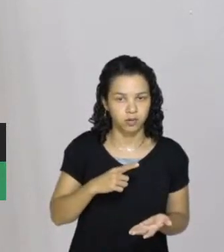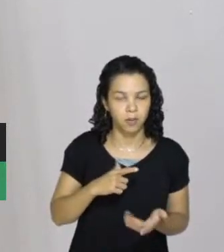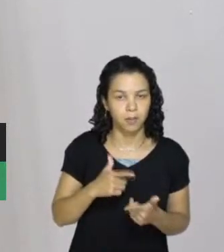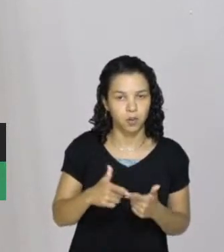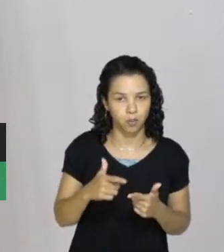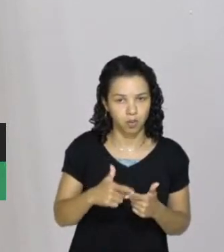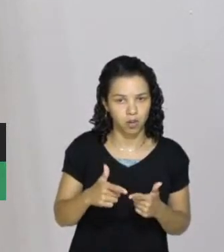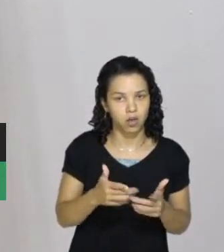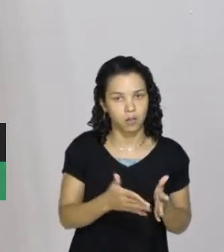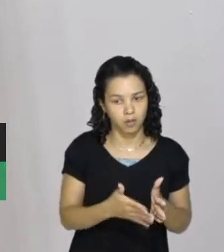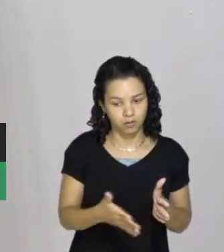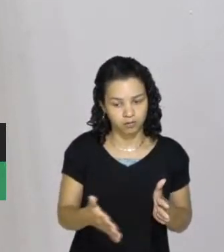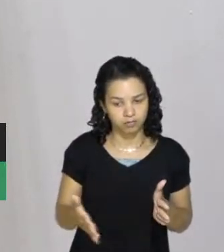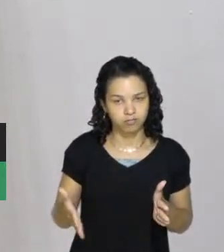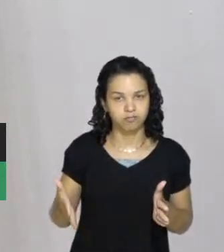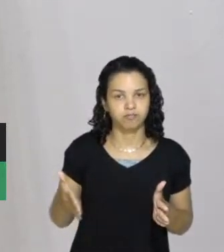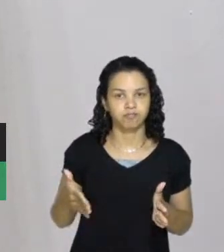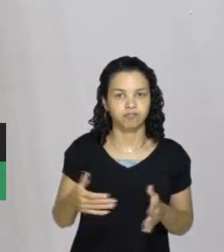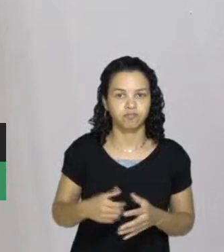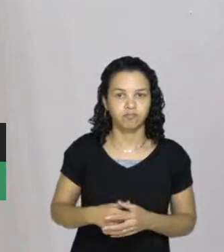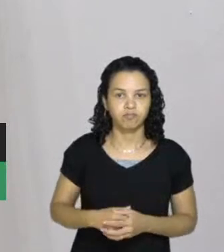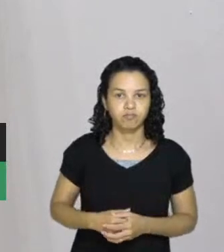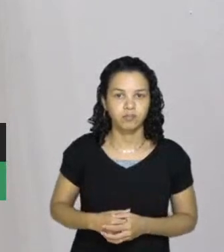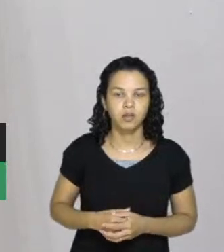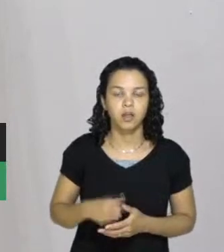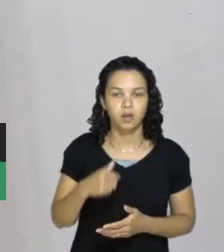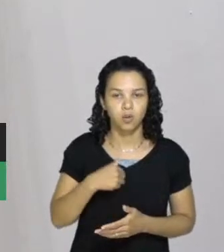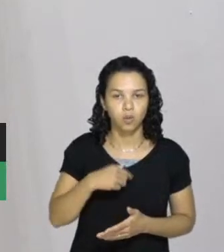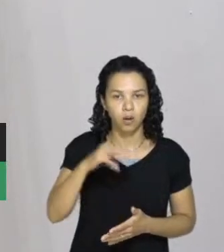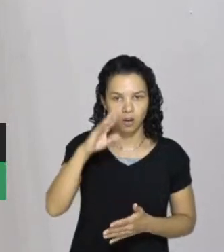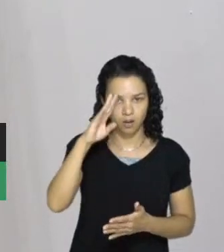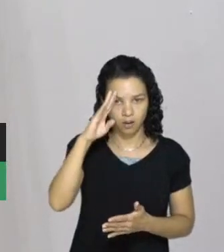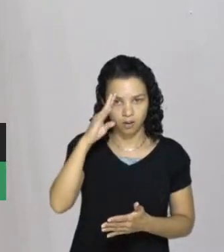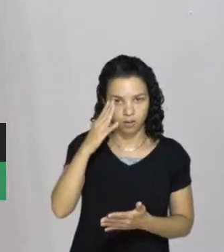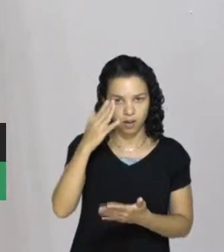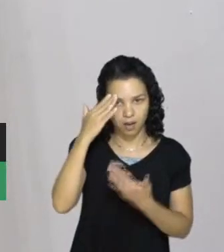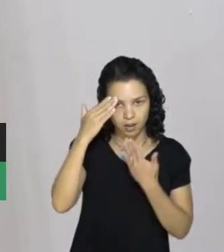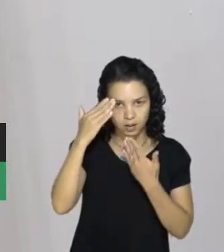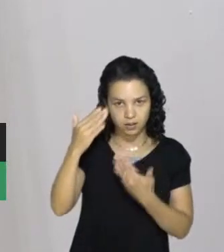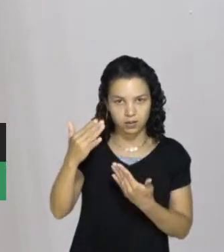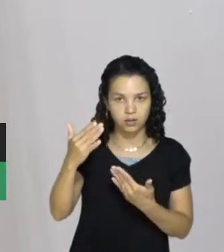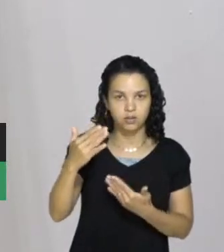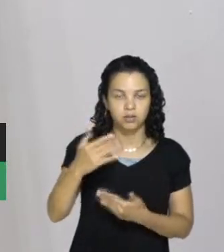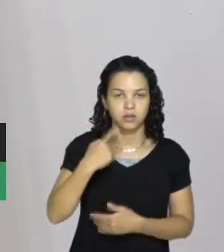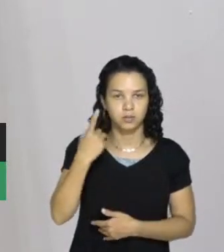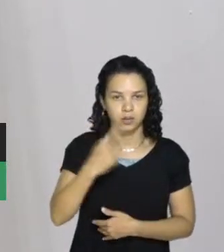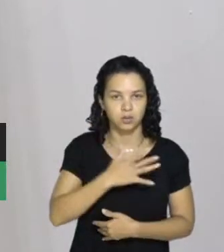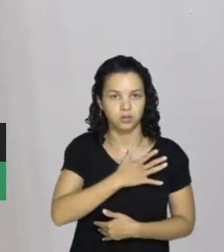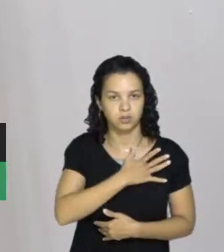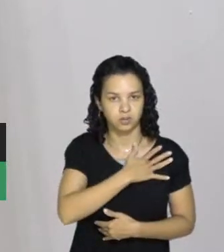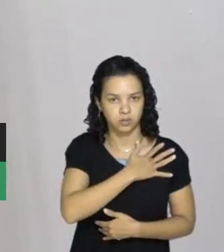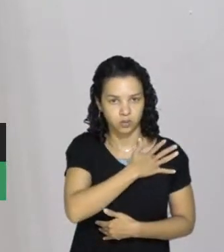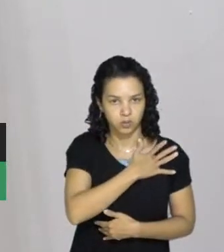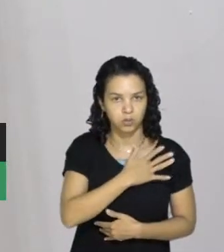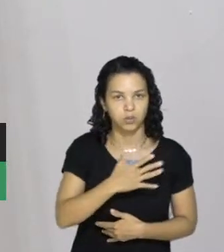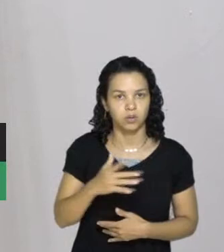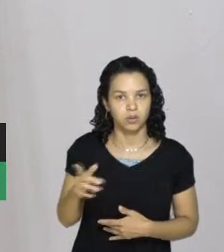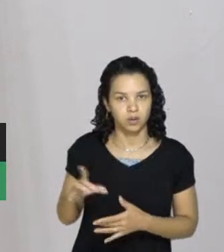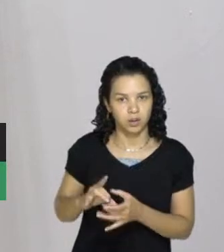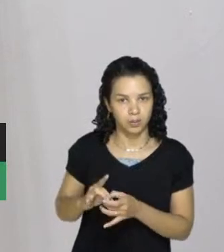eu coloquei anteriormente e agradeço muito ao deputado Napoleão por ter me concedido a parte, deputado sempre generoso,